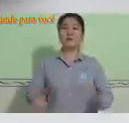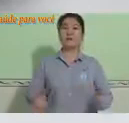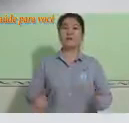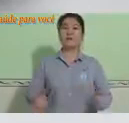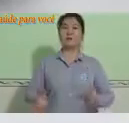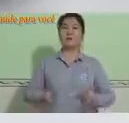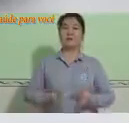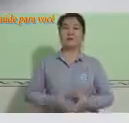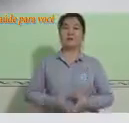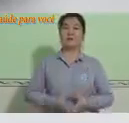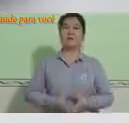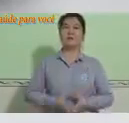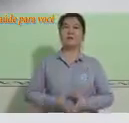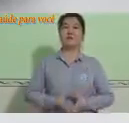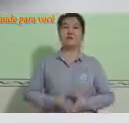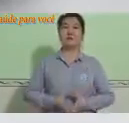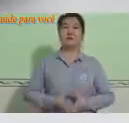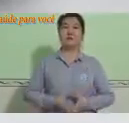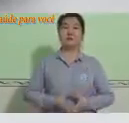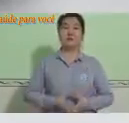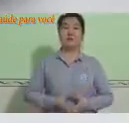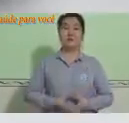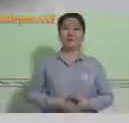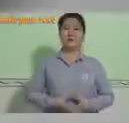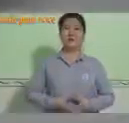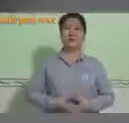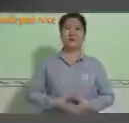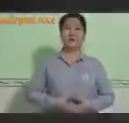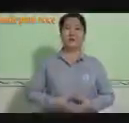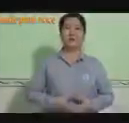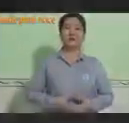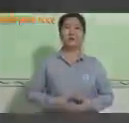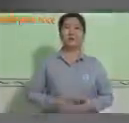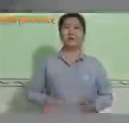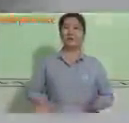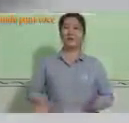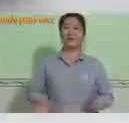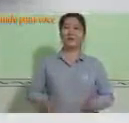A fisioterapia poderão ser notados alguns avanços.